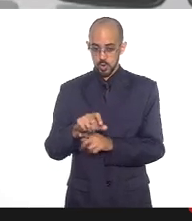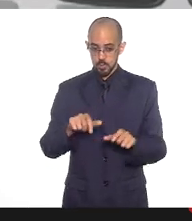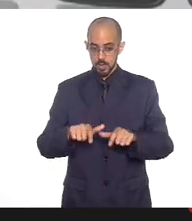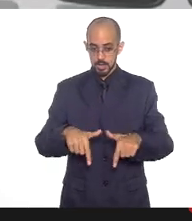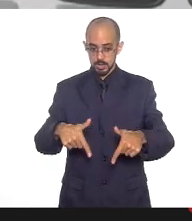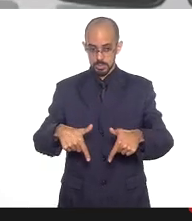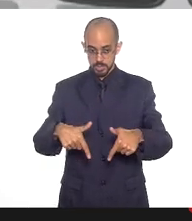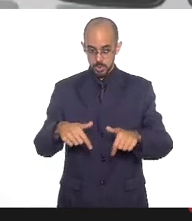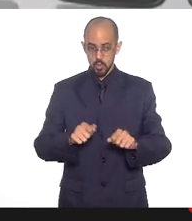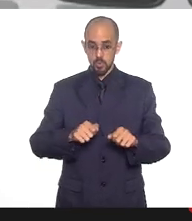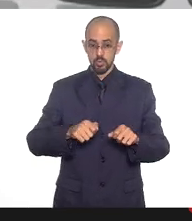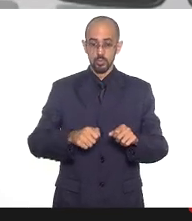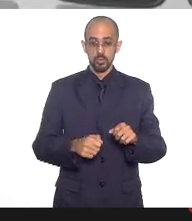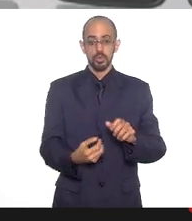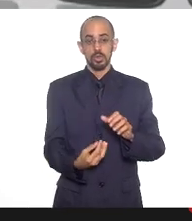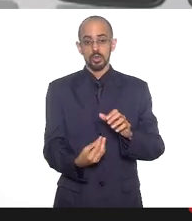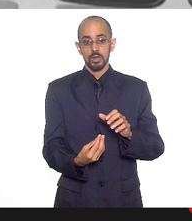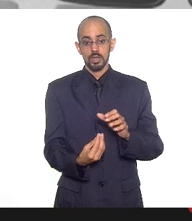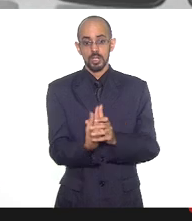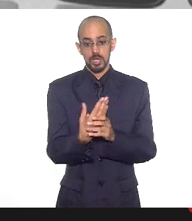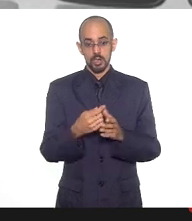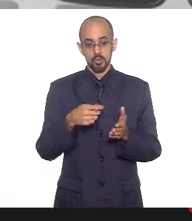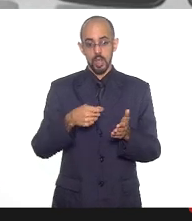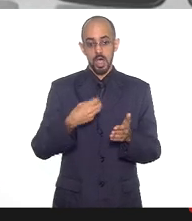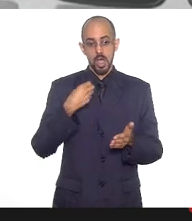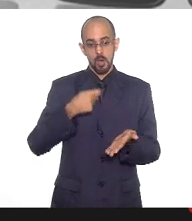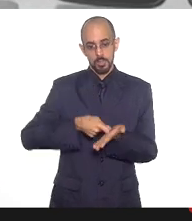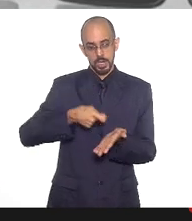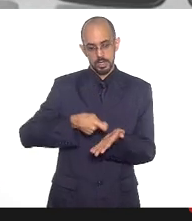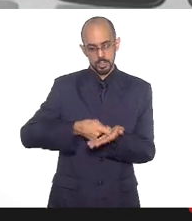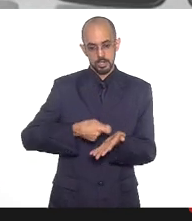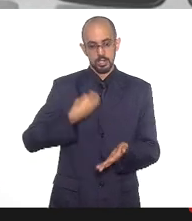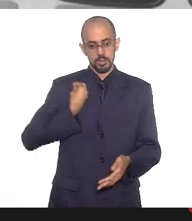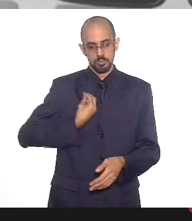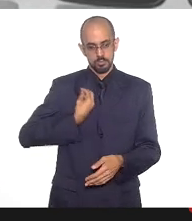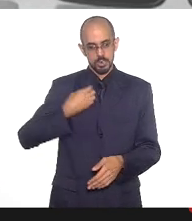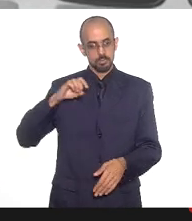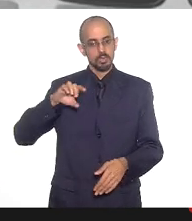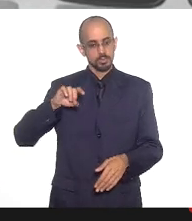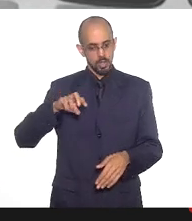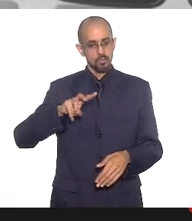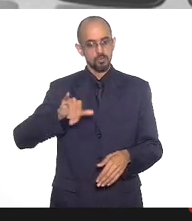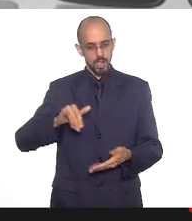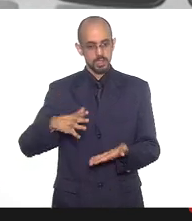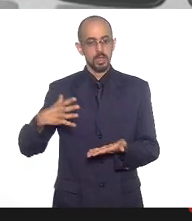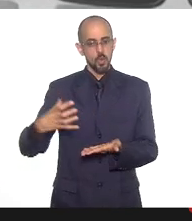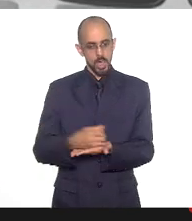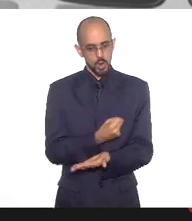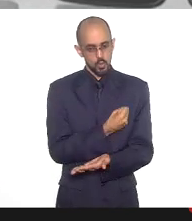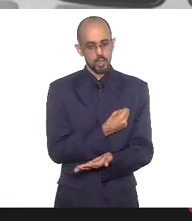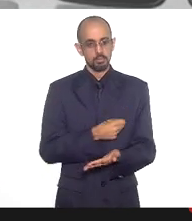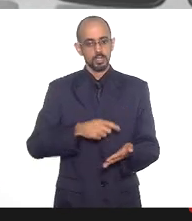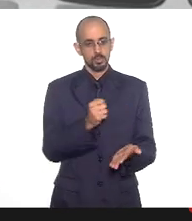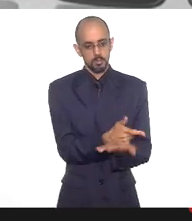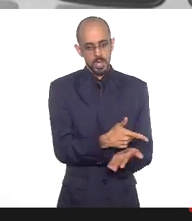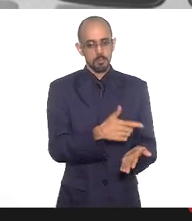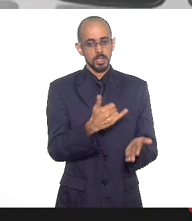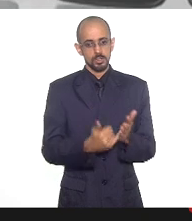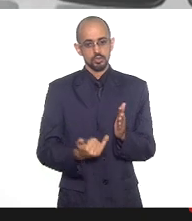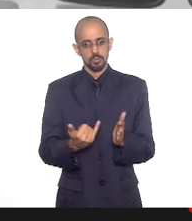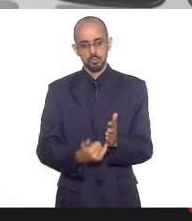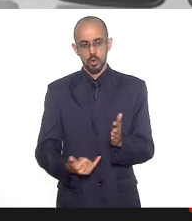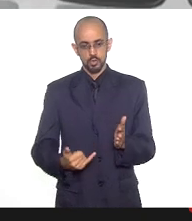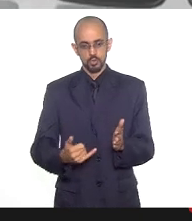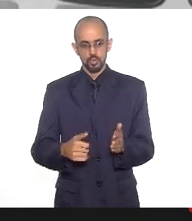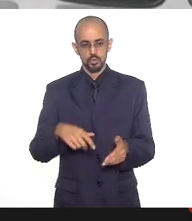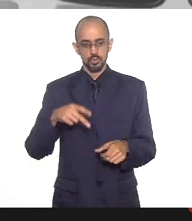a obrigatoriedade PE, haverá recolhimento de PE proporcionalmente à produção de petróleo e